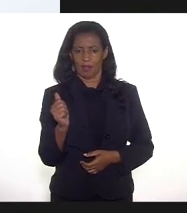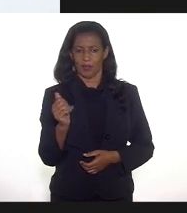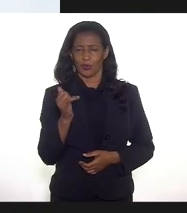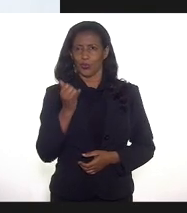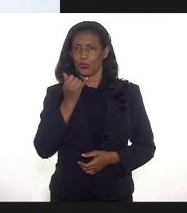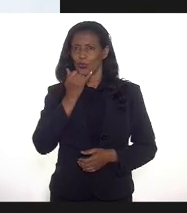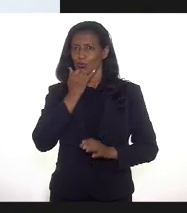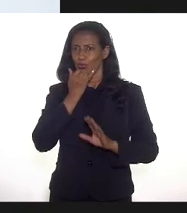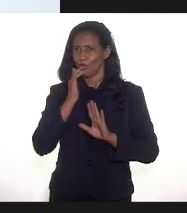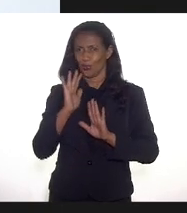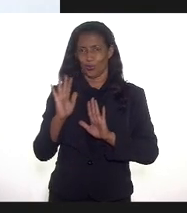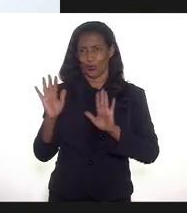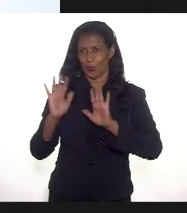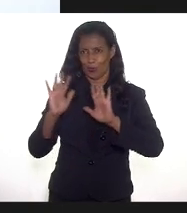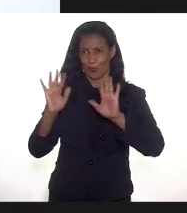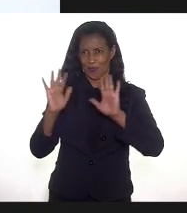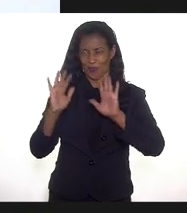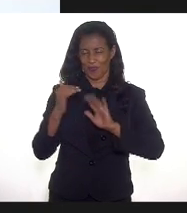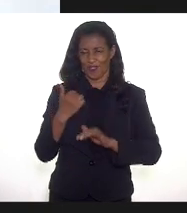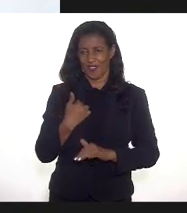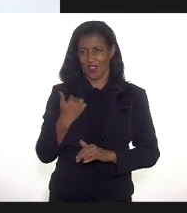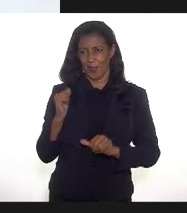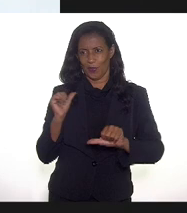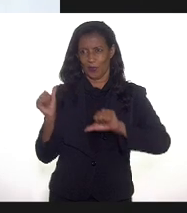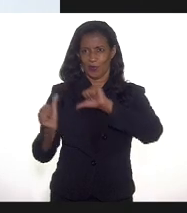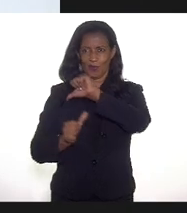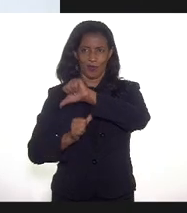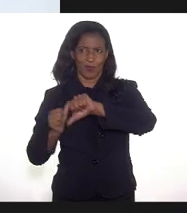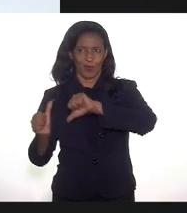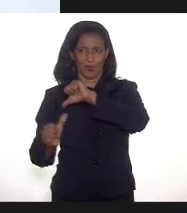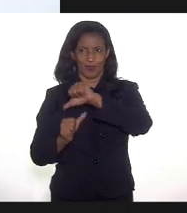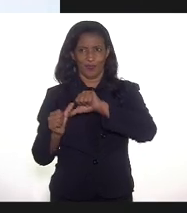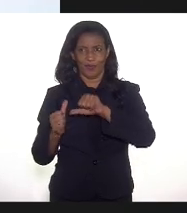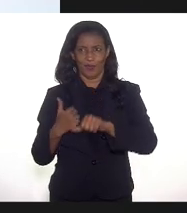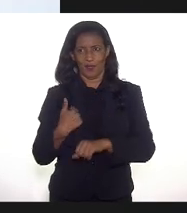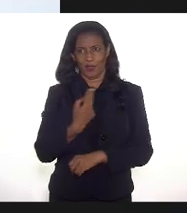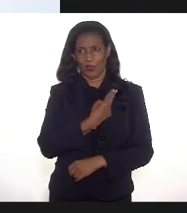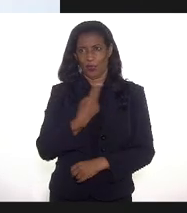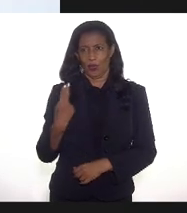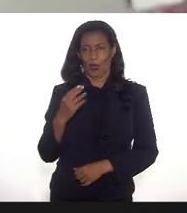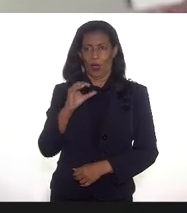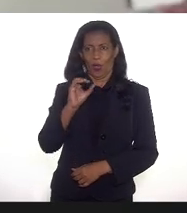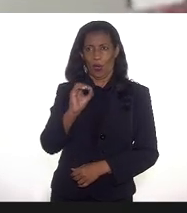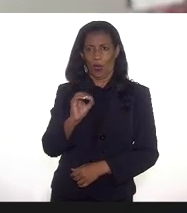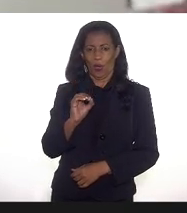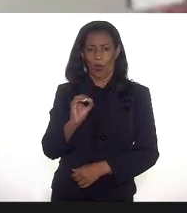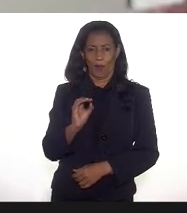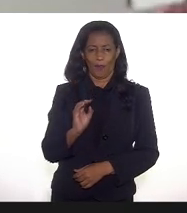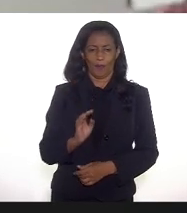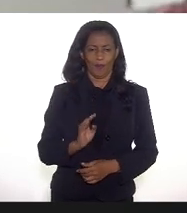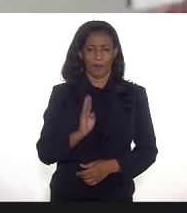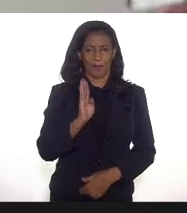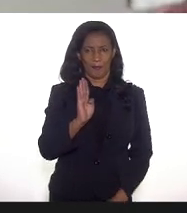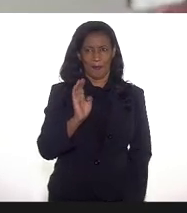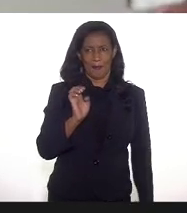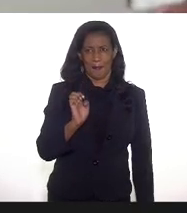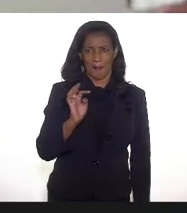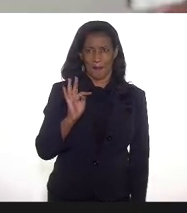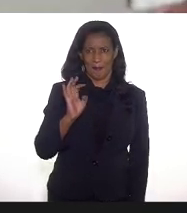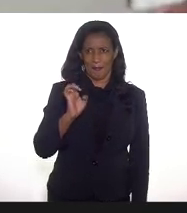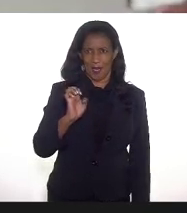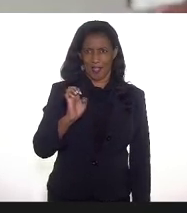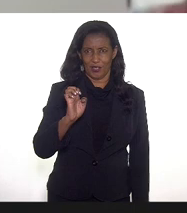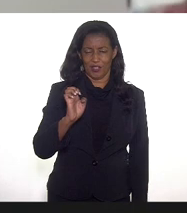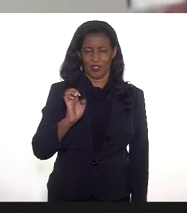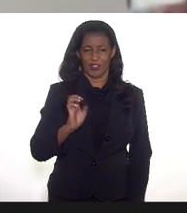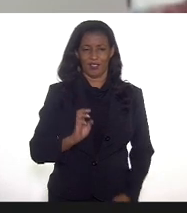Houve uma alteração. Eu sou a Bete. Nós comunicamos à Secretaria da Comissão. Desculpa, Bete. Então, com a palavra, Bete Dantas Silva.